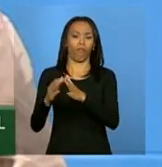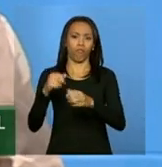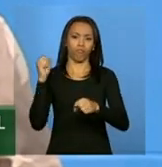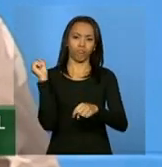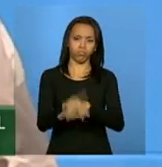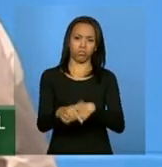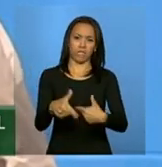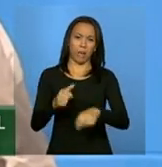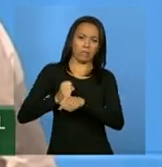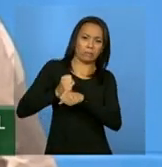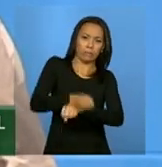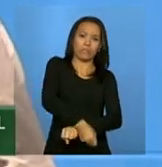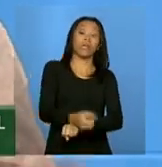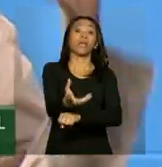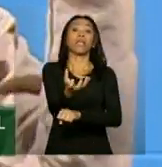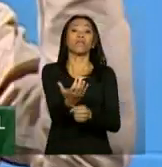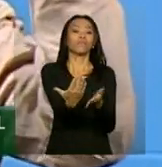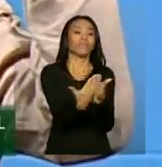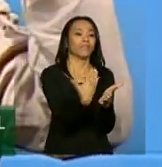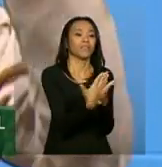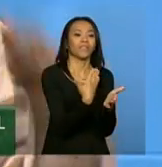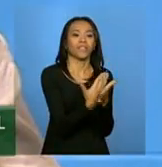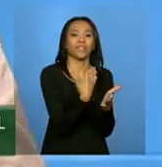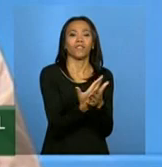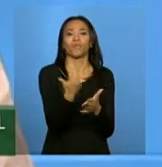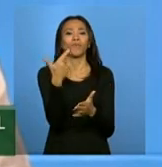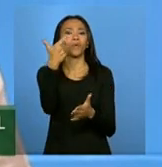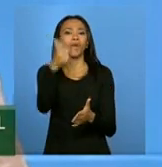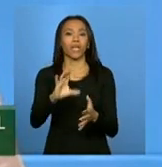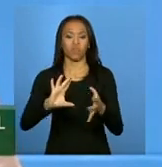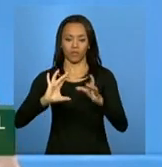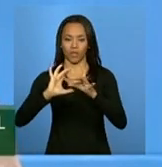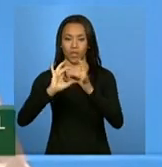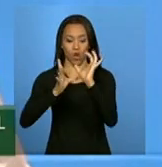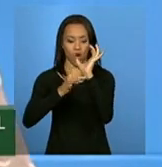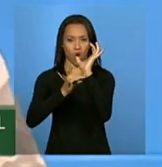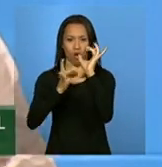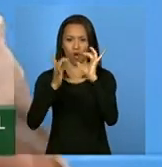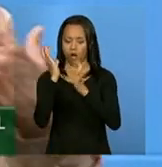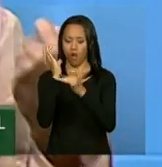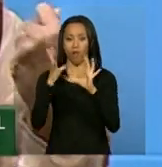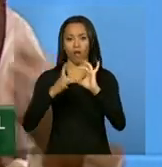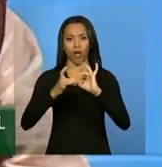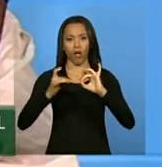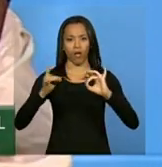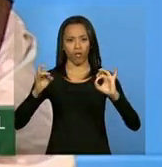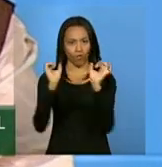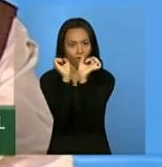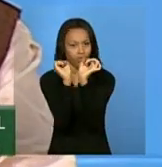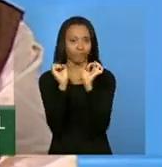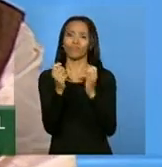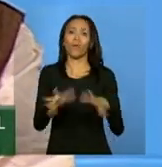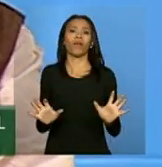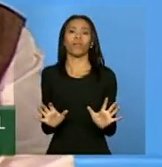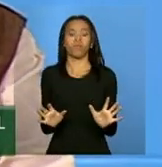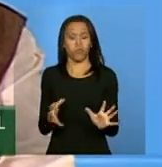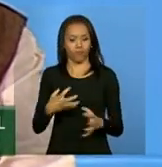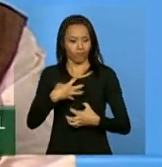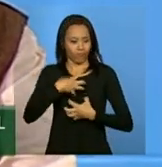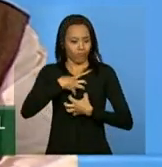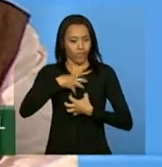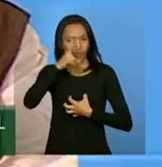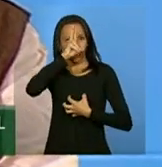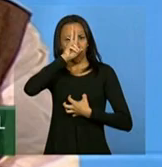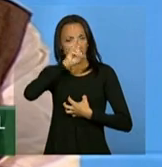Queremos livros, não queremos mais correntes. Eu ainda me lembro da sua fala, da sua energia, que me deu grande